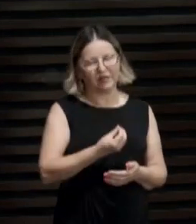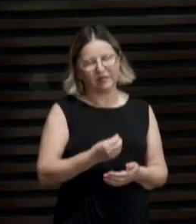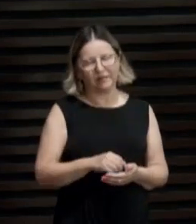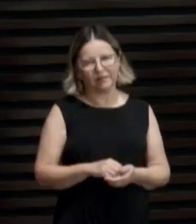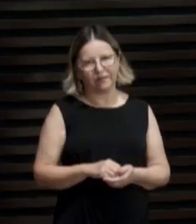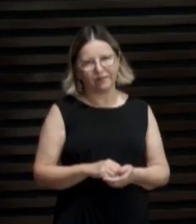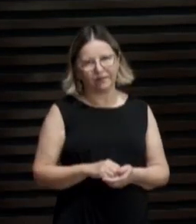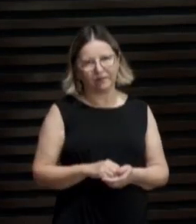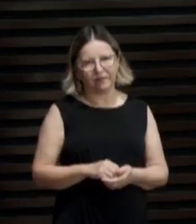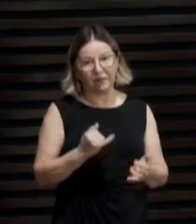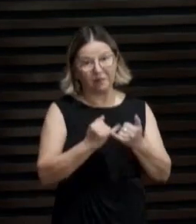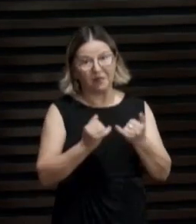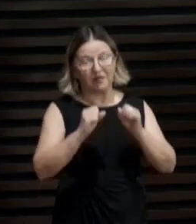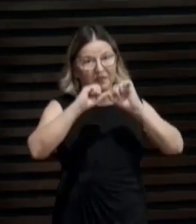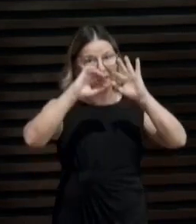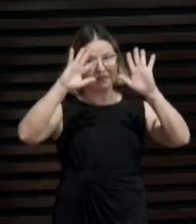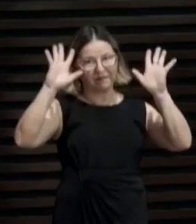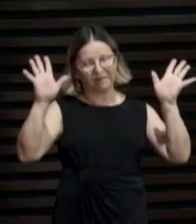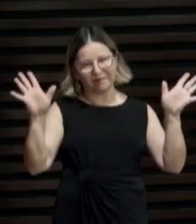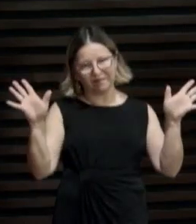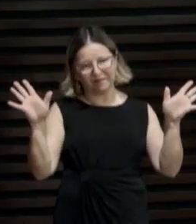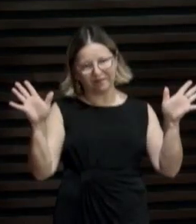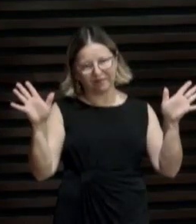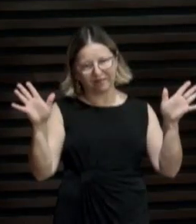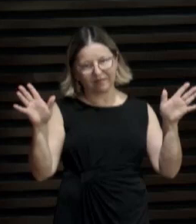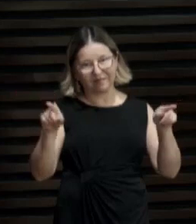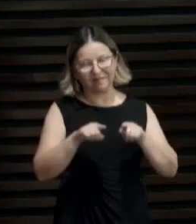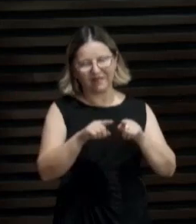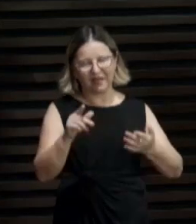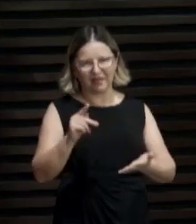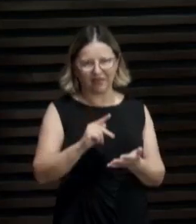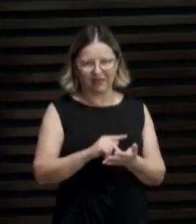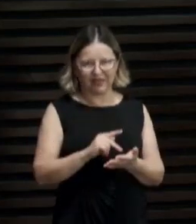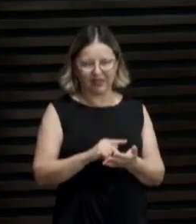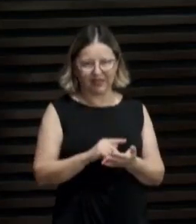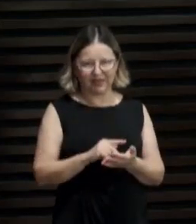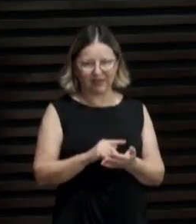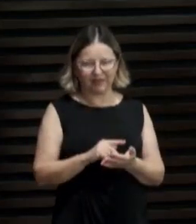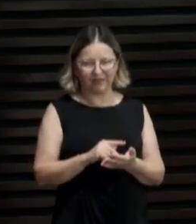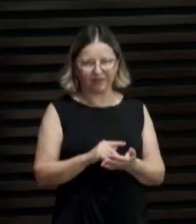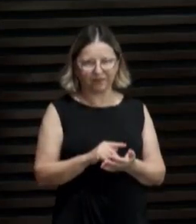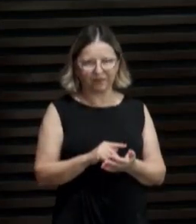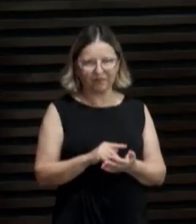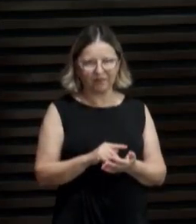Parece tão claro, mas na verdade há uma contaminação